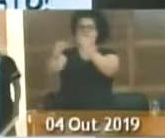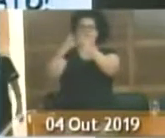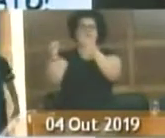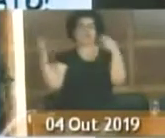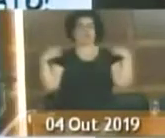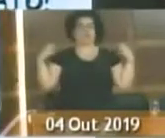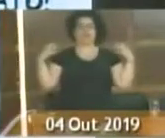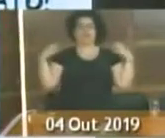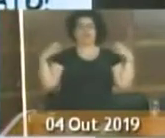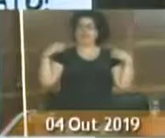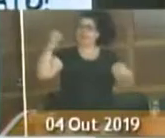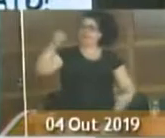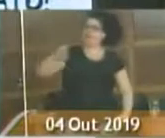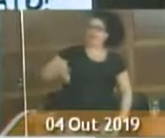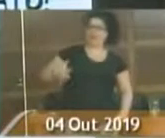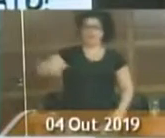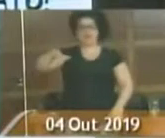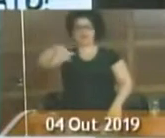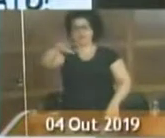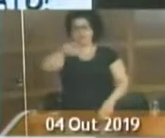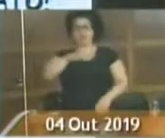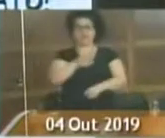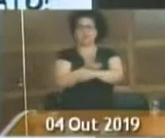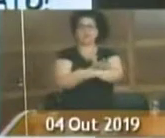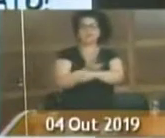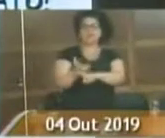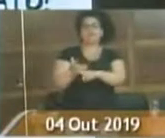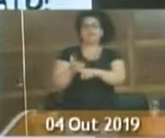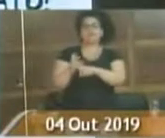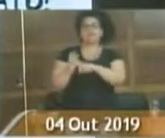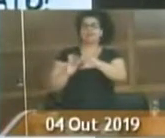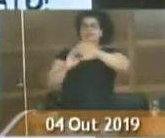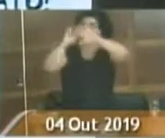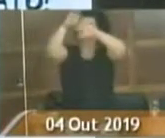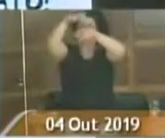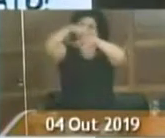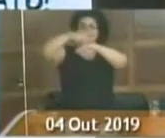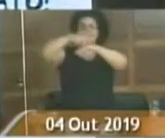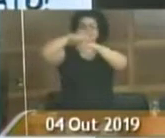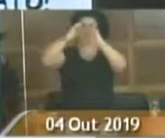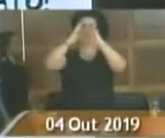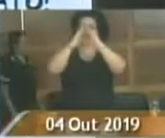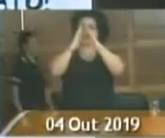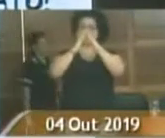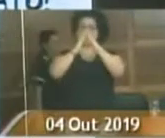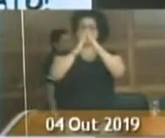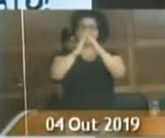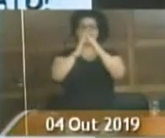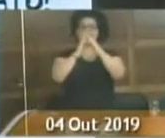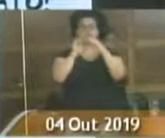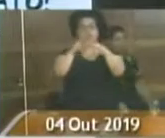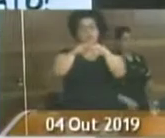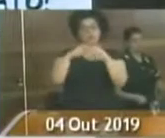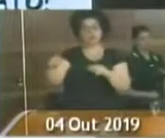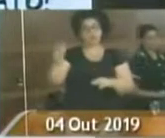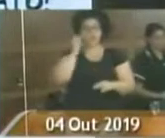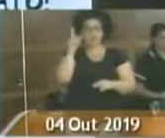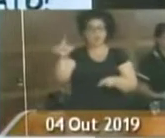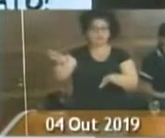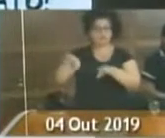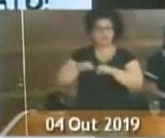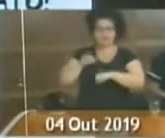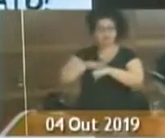suas voltinhas aí pela rua, pelos jardins, pelo telhado. E o cachorrinho, ele é mais domiciliar. E o